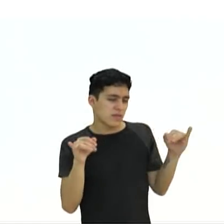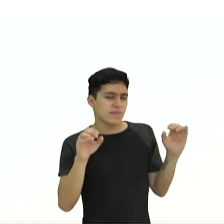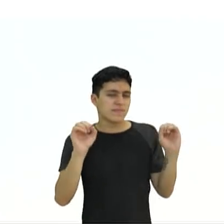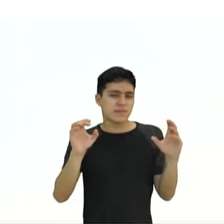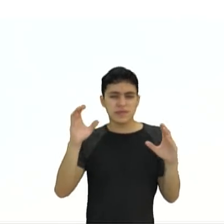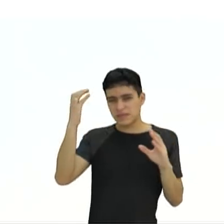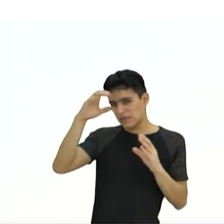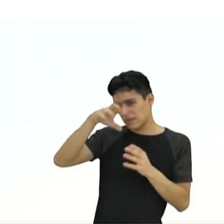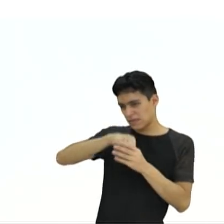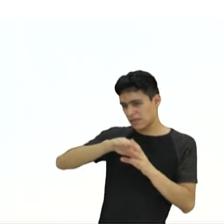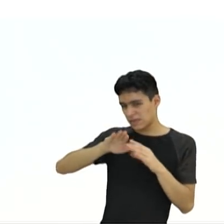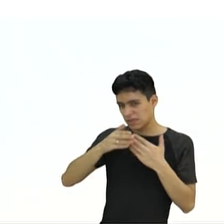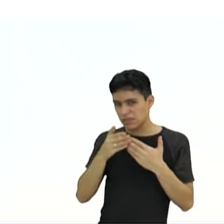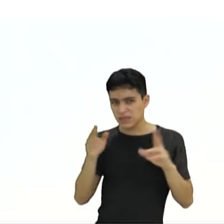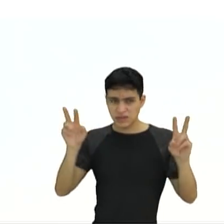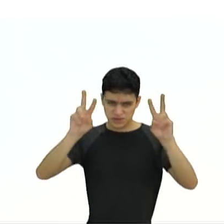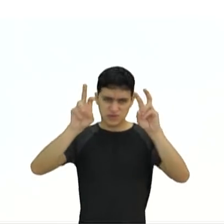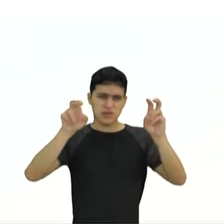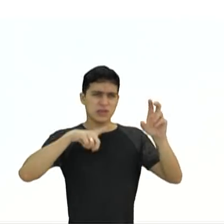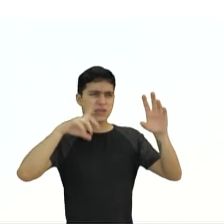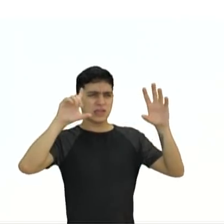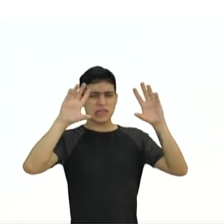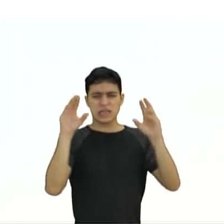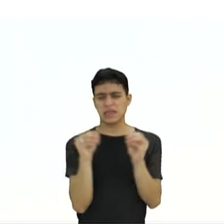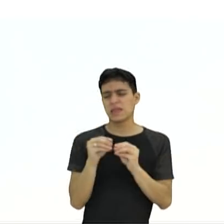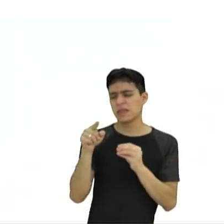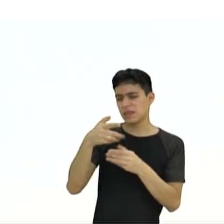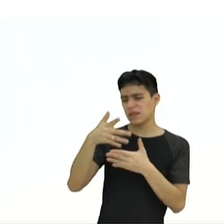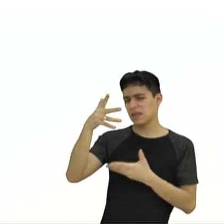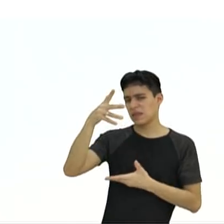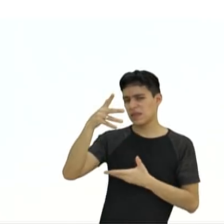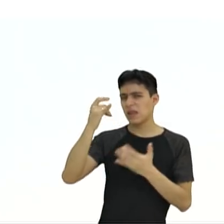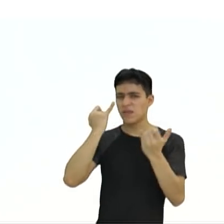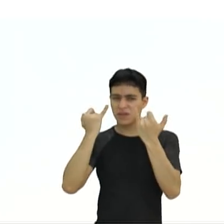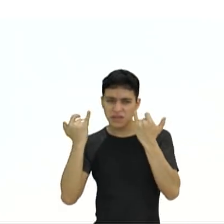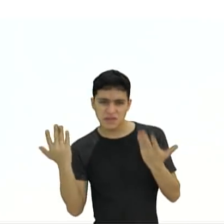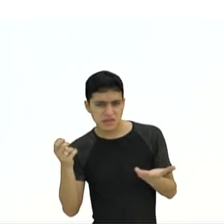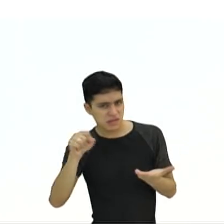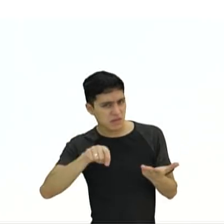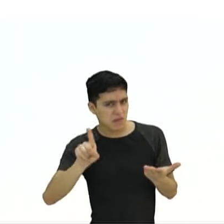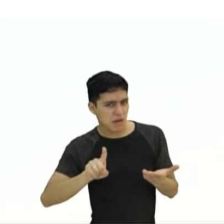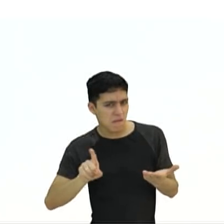título traz um resumo da informação da notícia? Sim ou não? Responda.